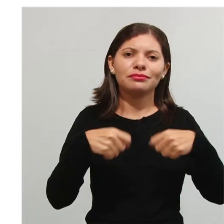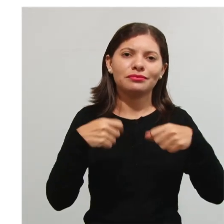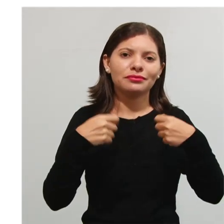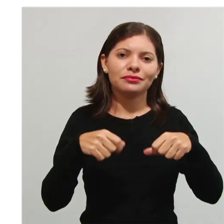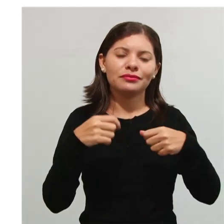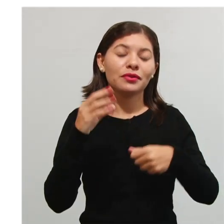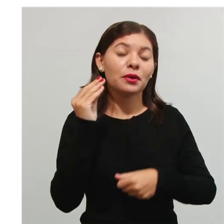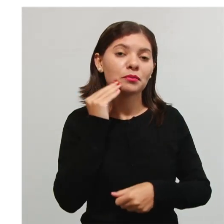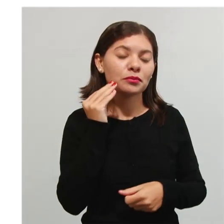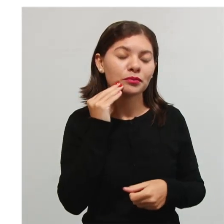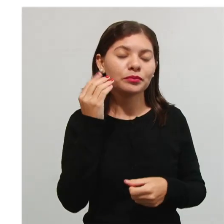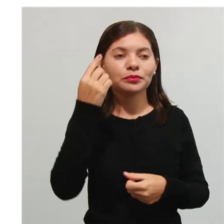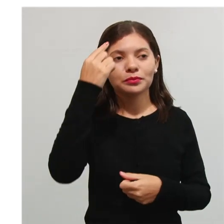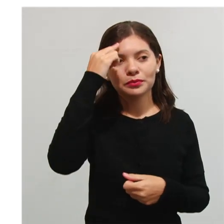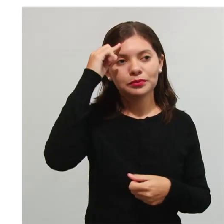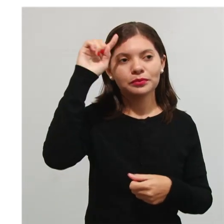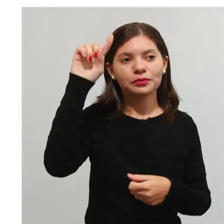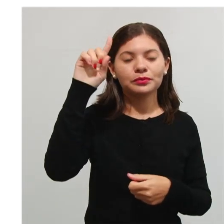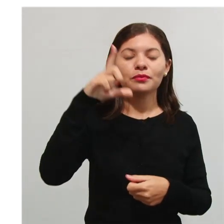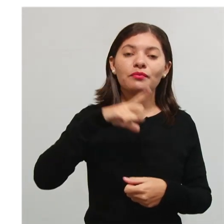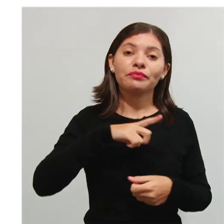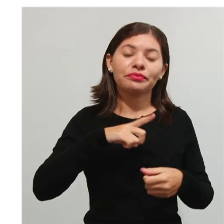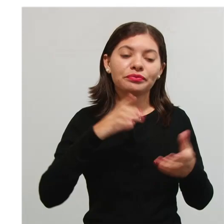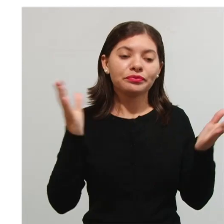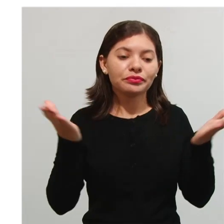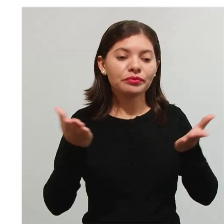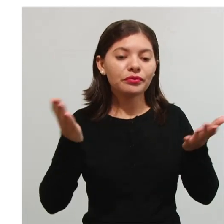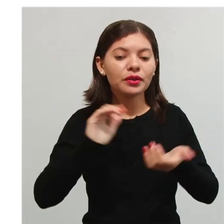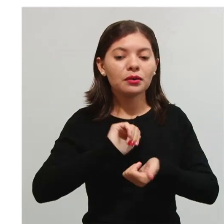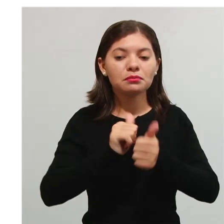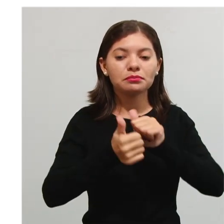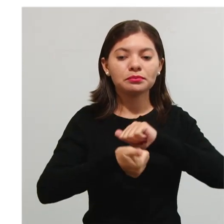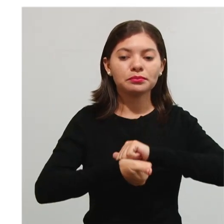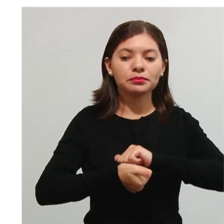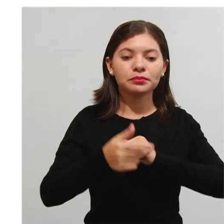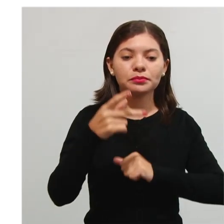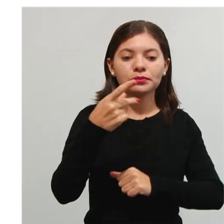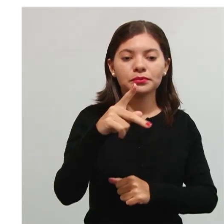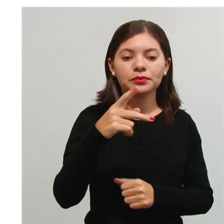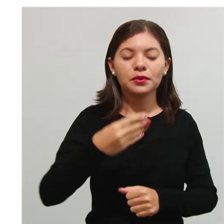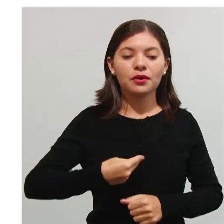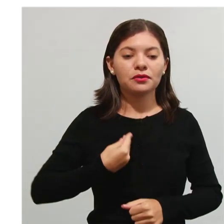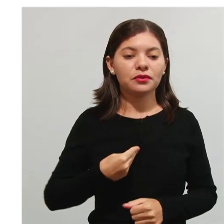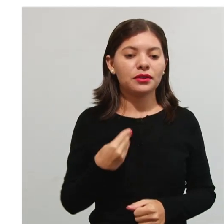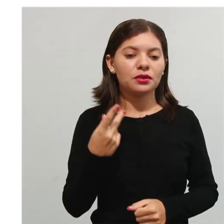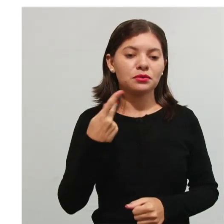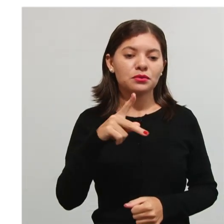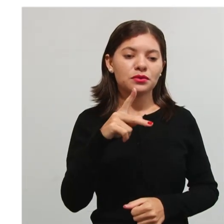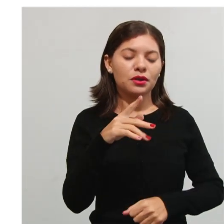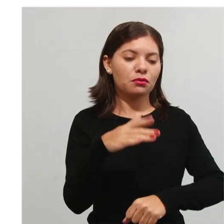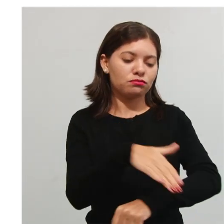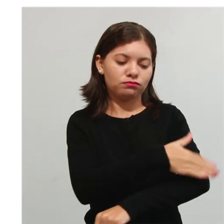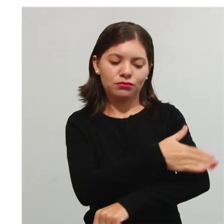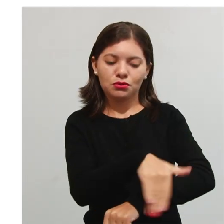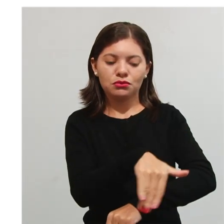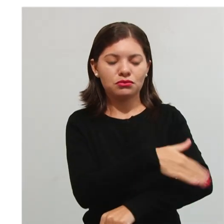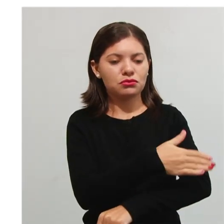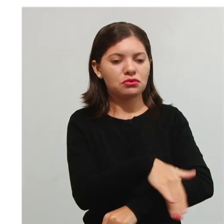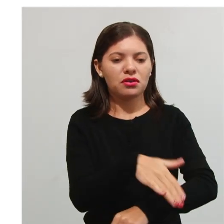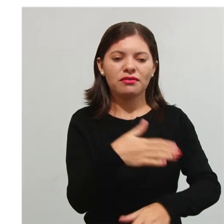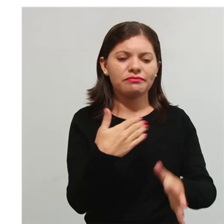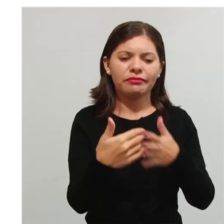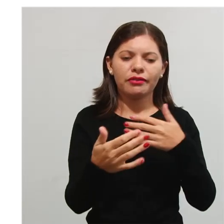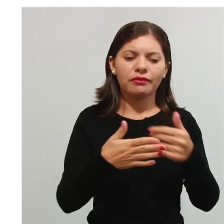já existiu, claro, adaptando aí a realidade, a sua realidade, do seu bairro, da sua rua, da sua